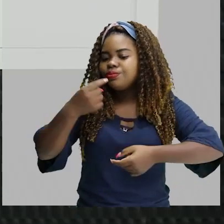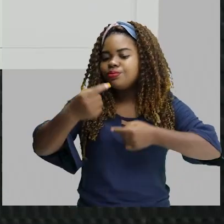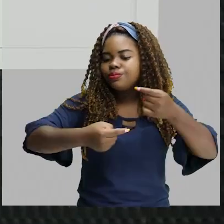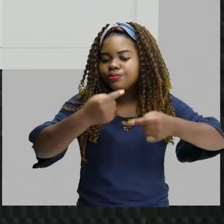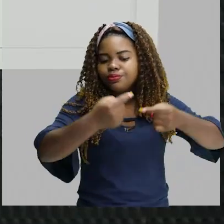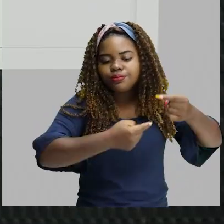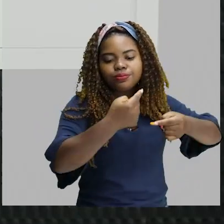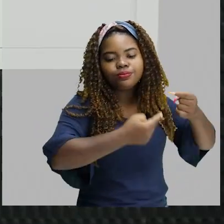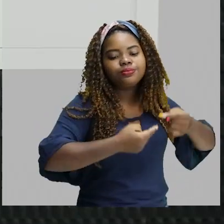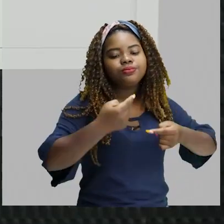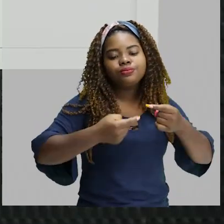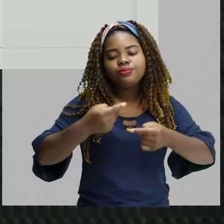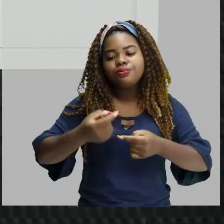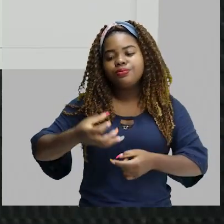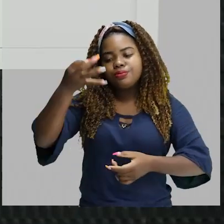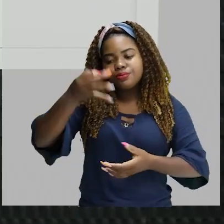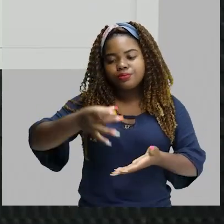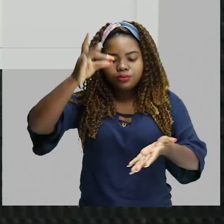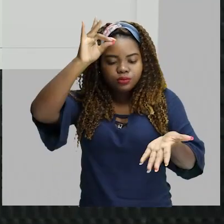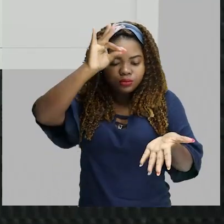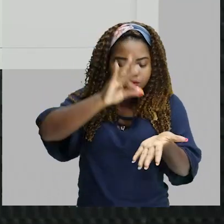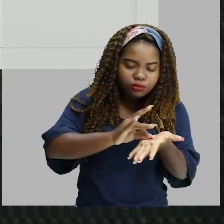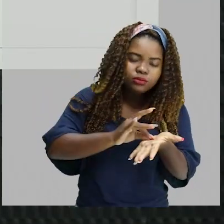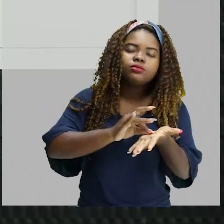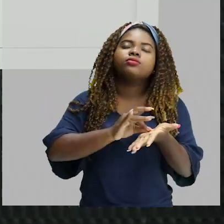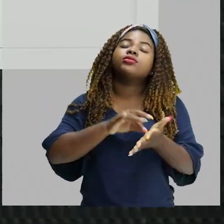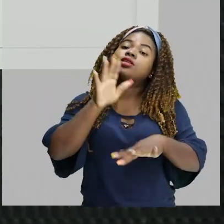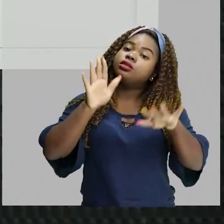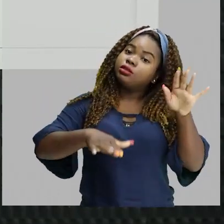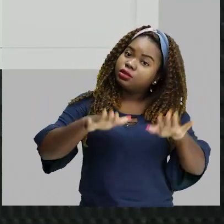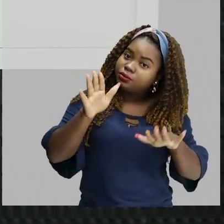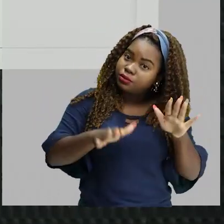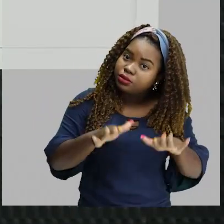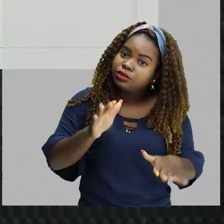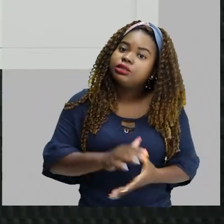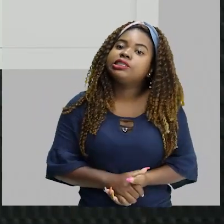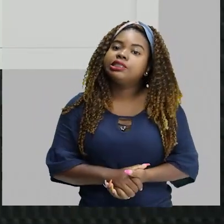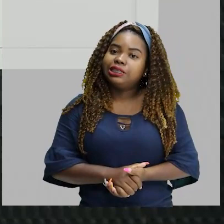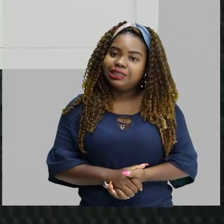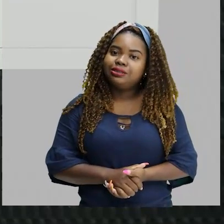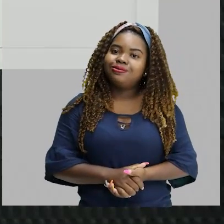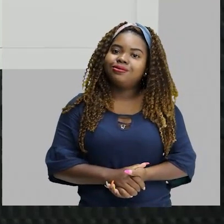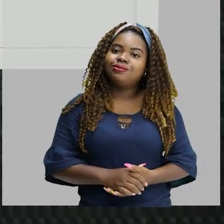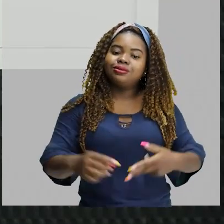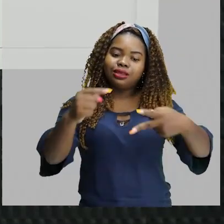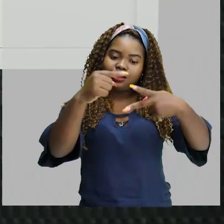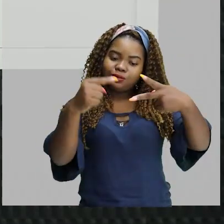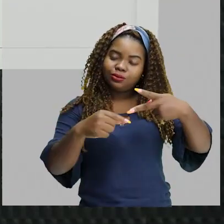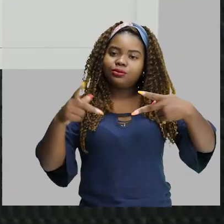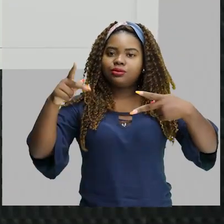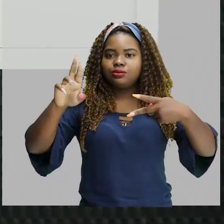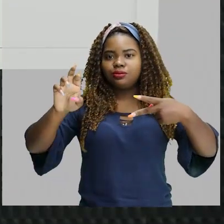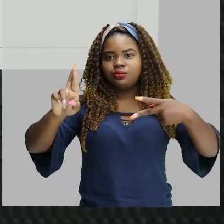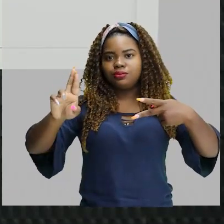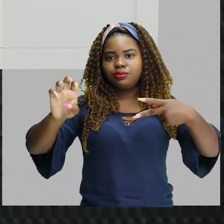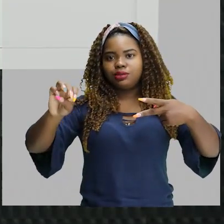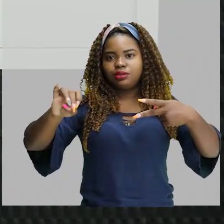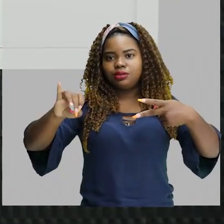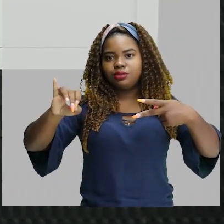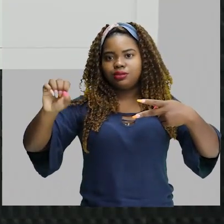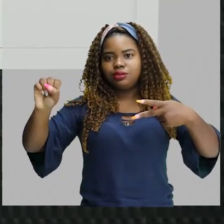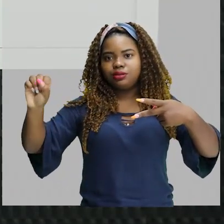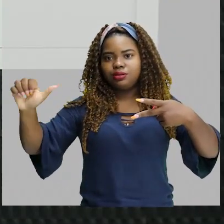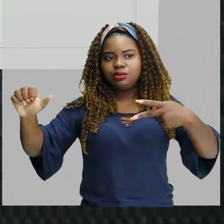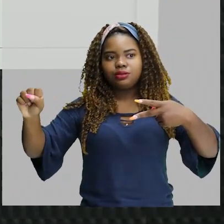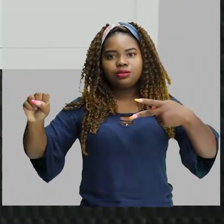extremamente coerente, obviamente dependendo da qualidade destas premissas, tá? Para que elas possam